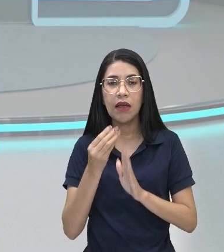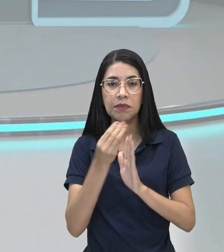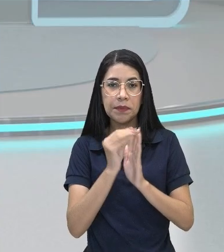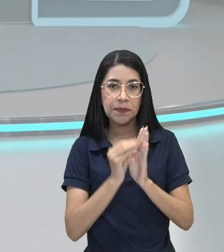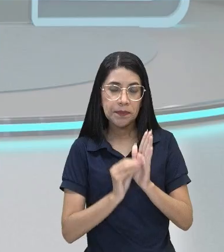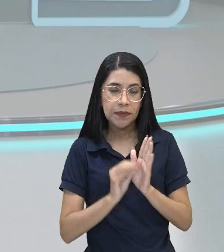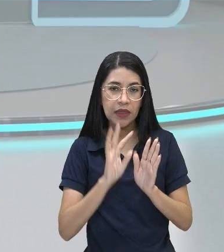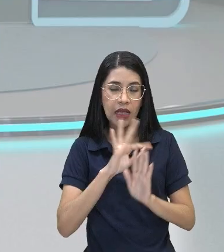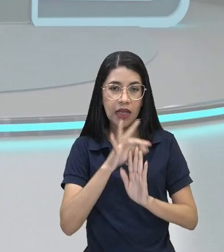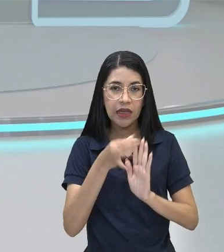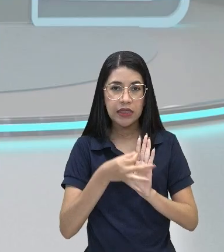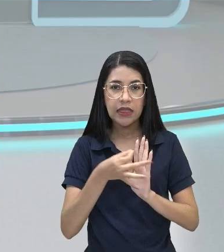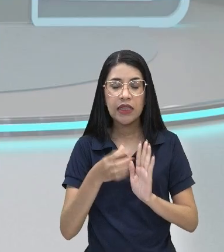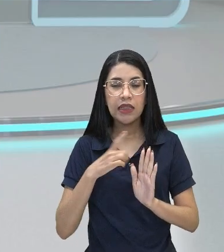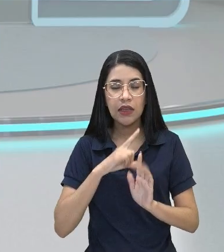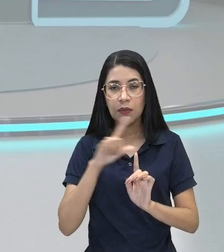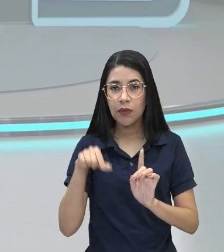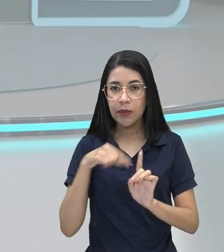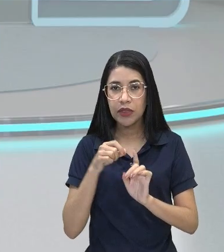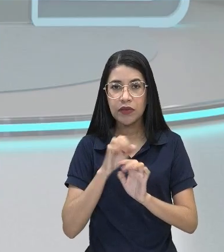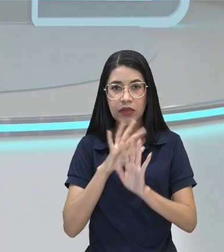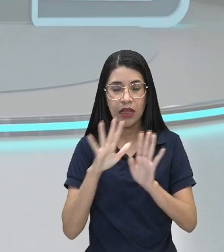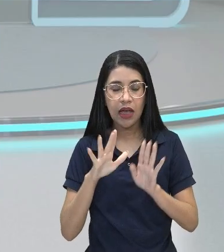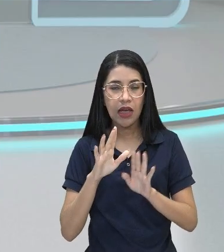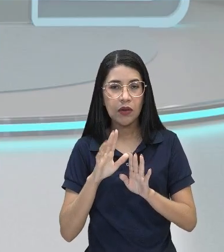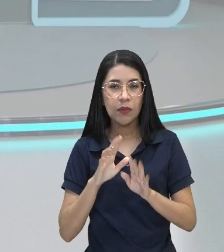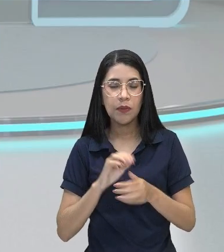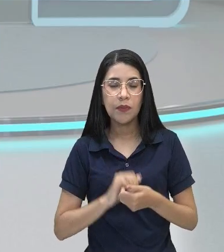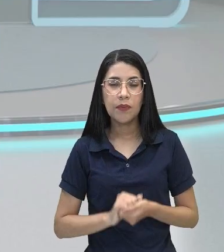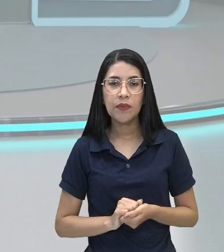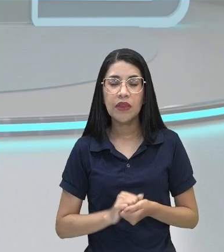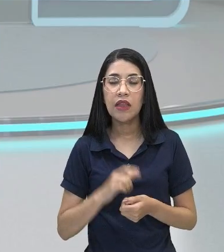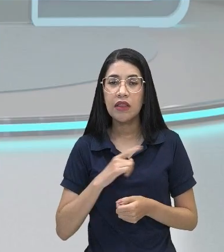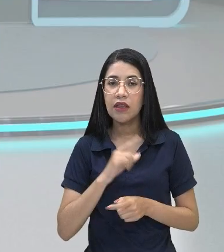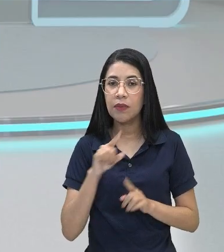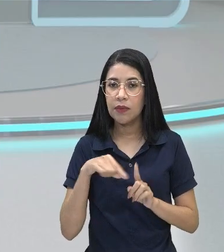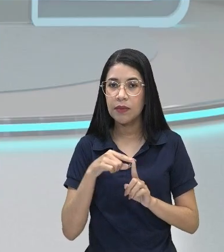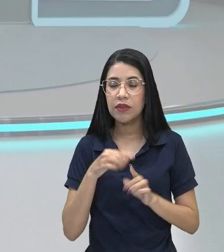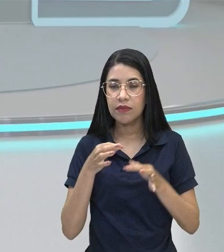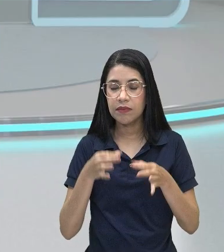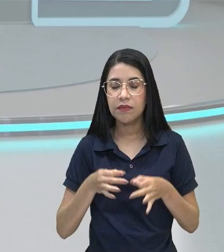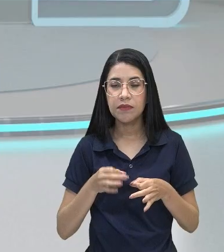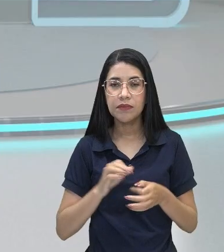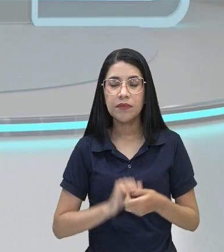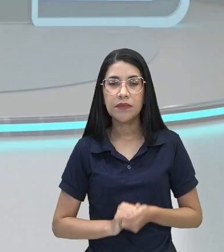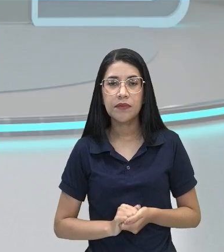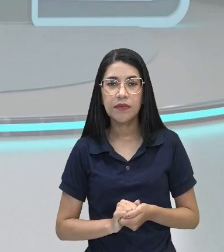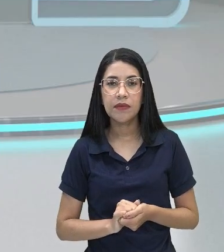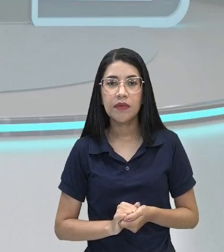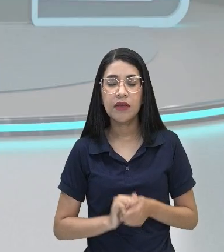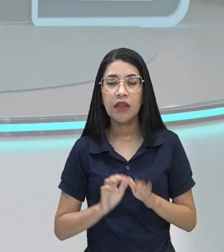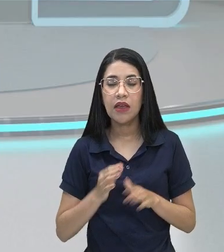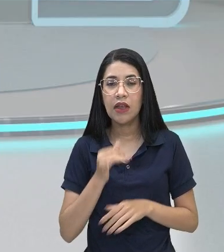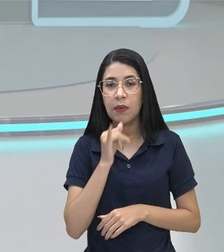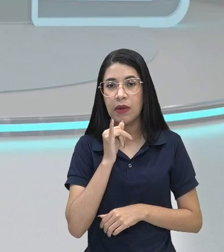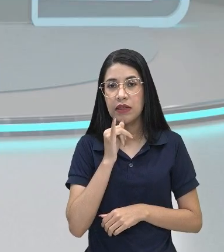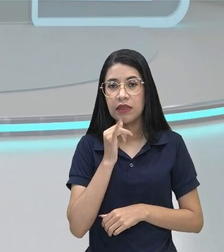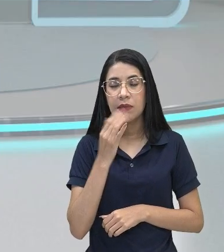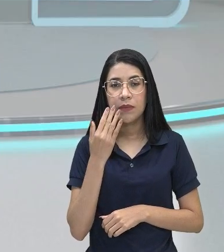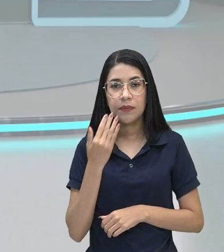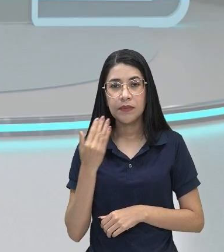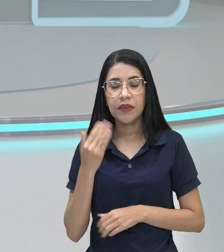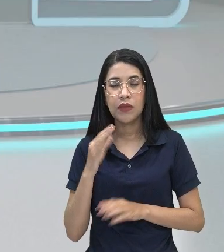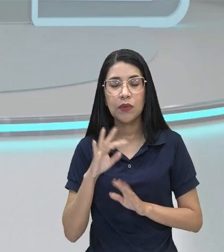resenha tem uma intenção. Não está lá por acaso, não. Tem uma intenção. Agora, então, vamos ver um exemplo de